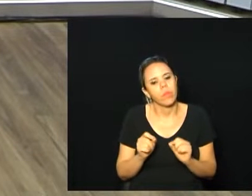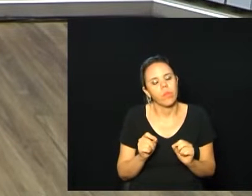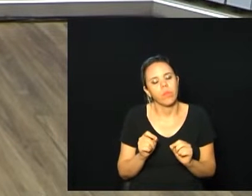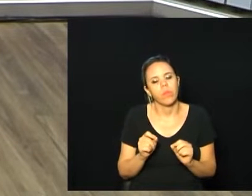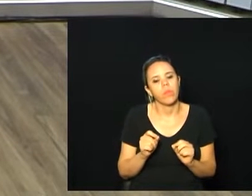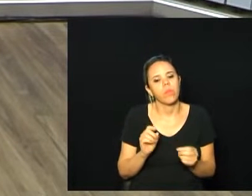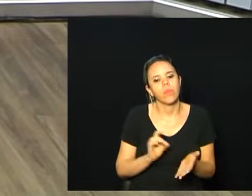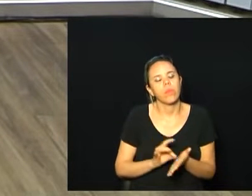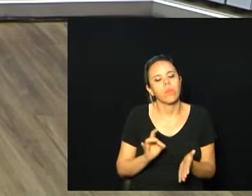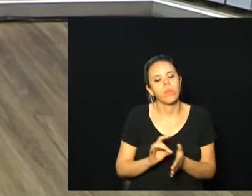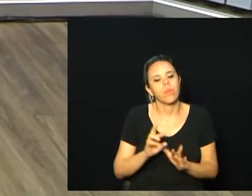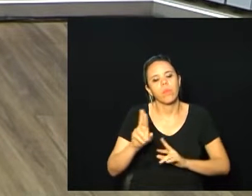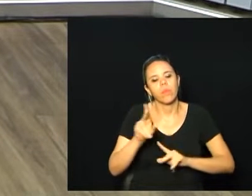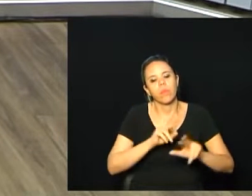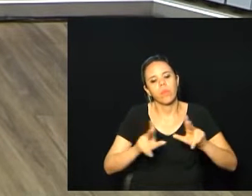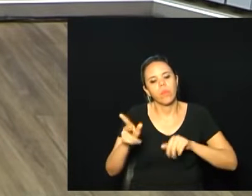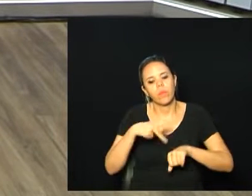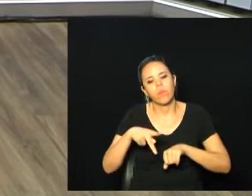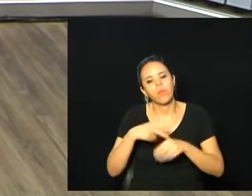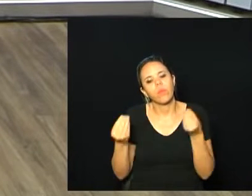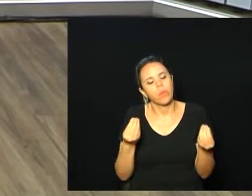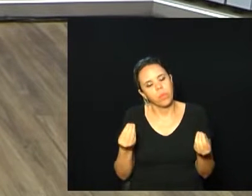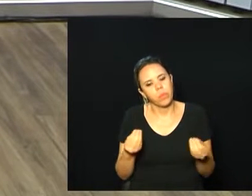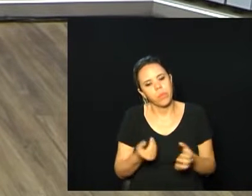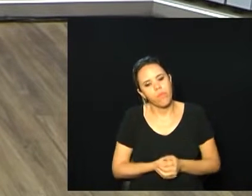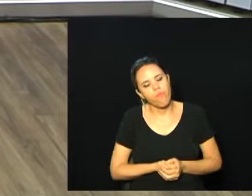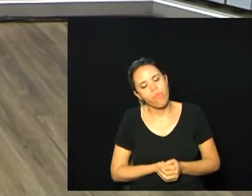foi realizada em diversos países. Como que foi?